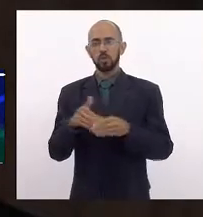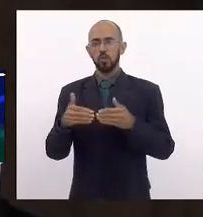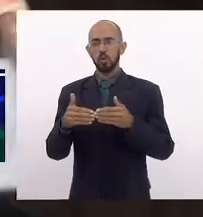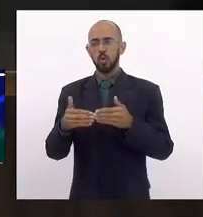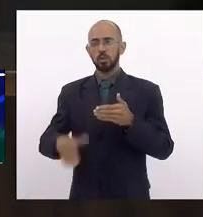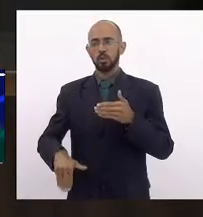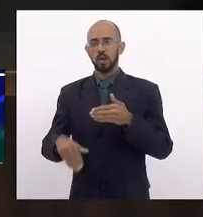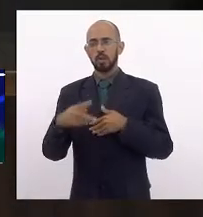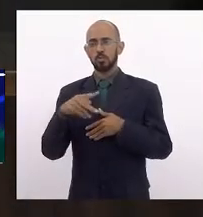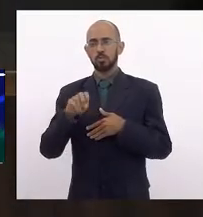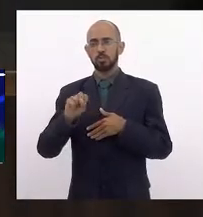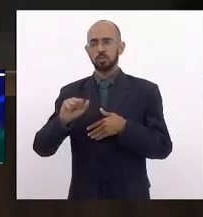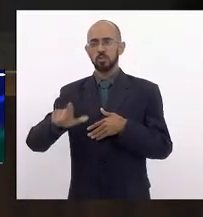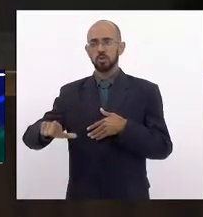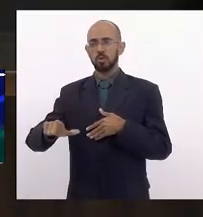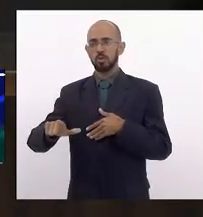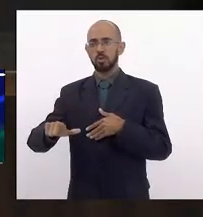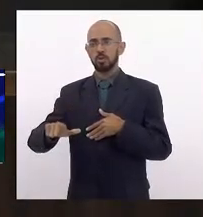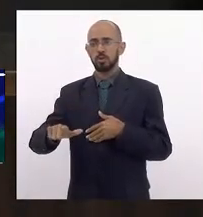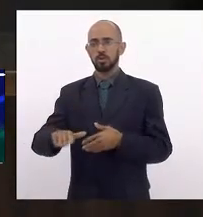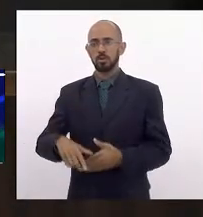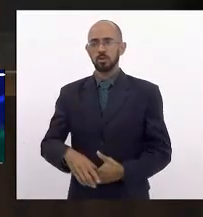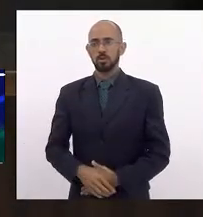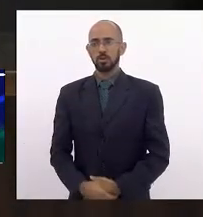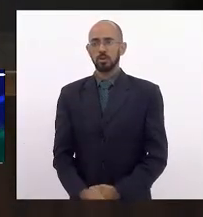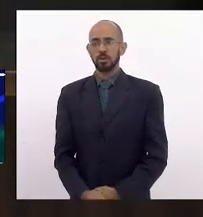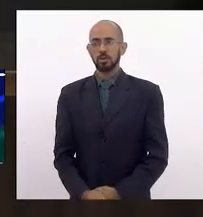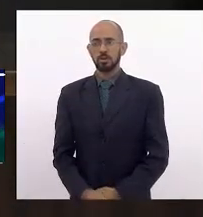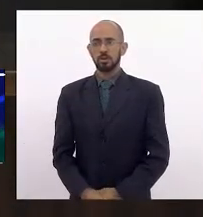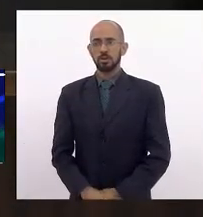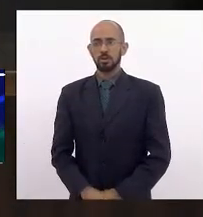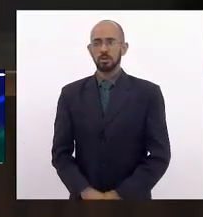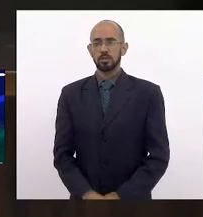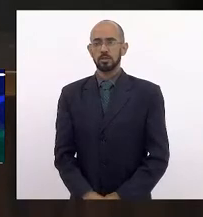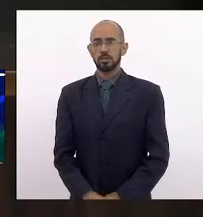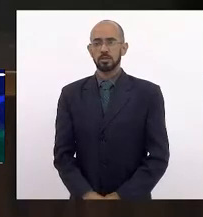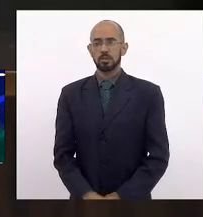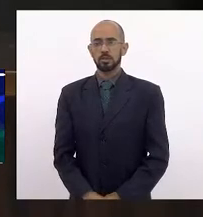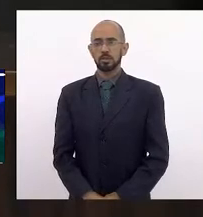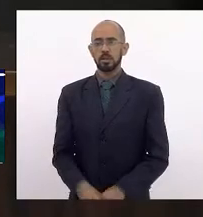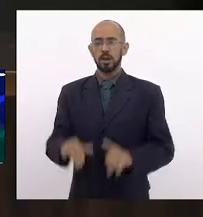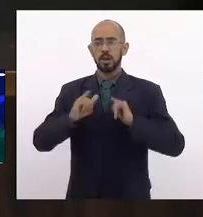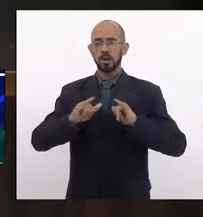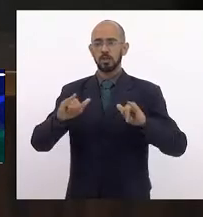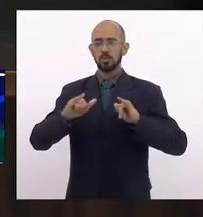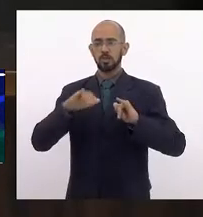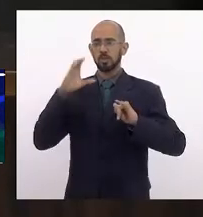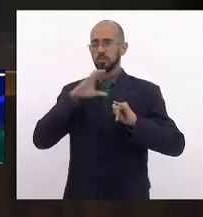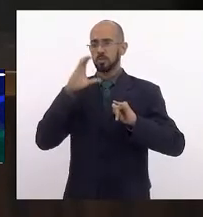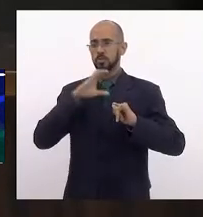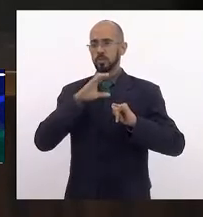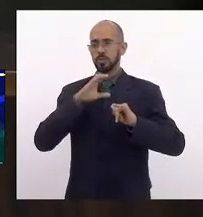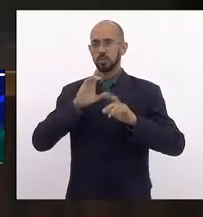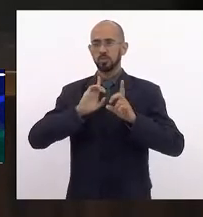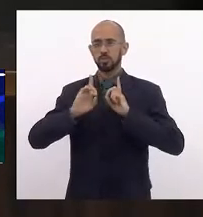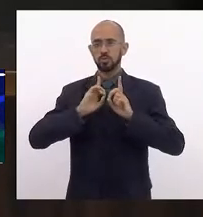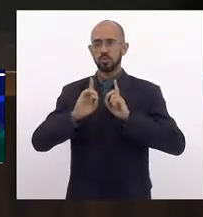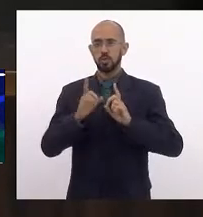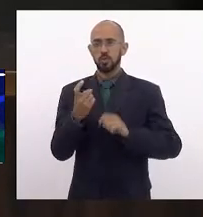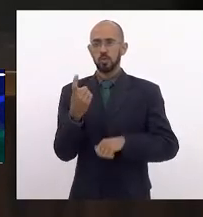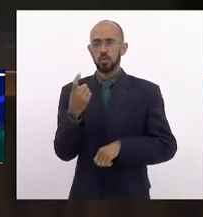PSOL o anúncio em regime de urgência e discussão A única passageira